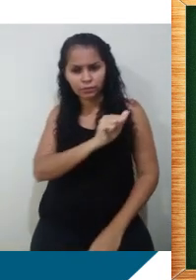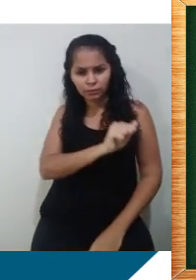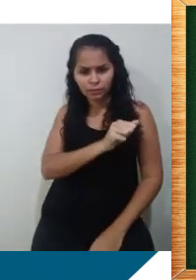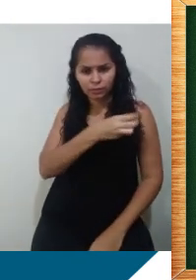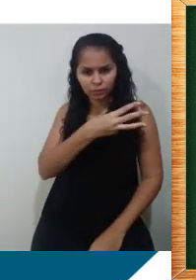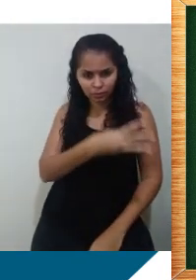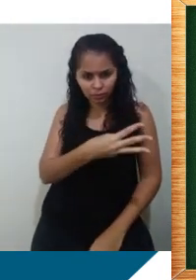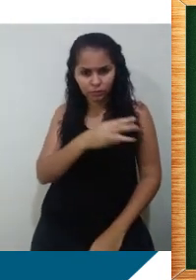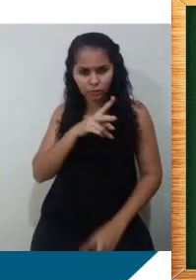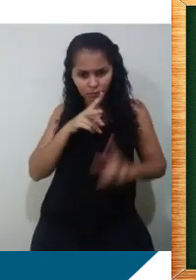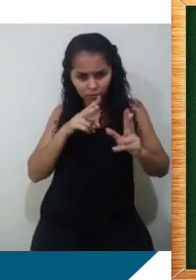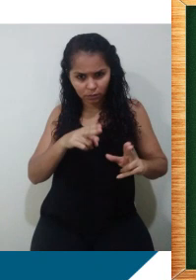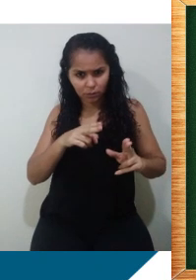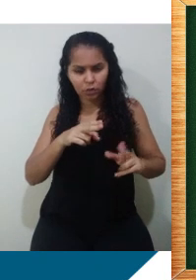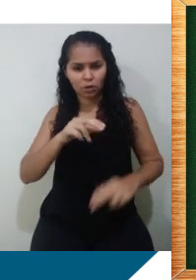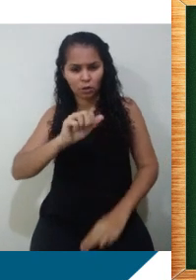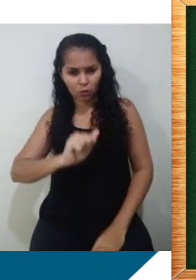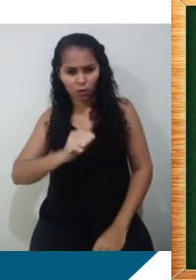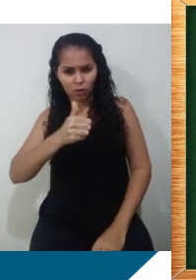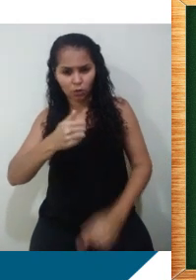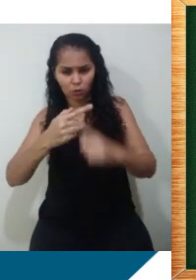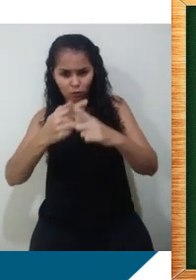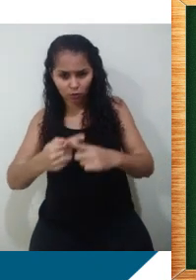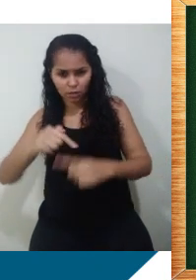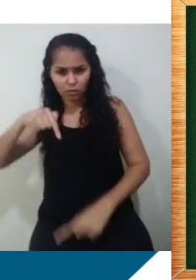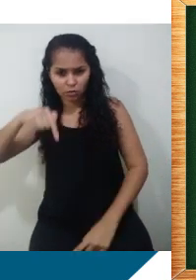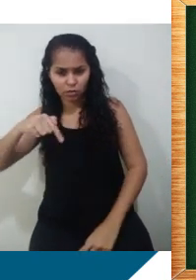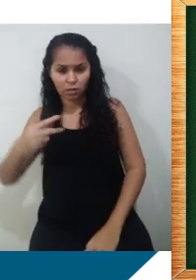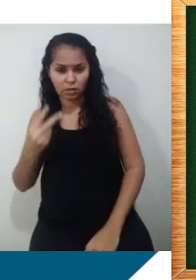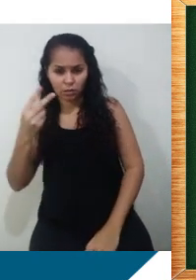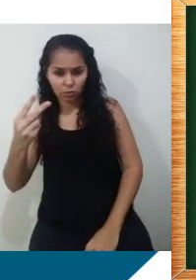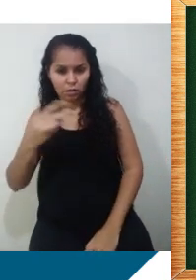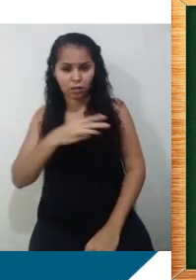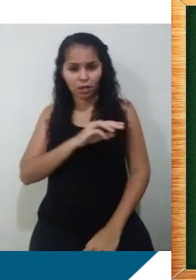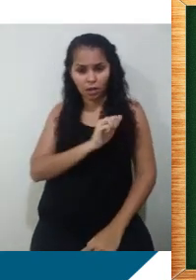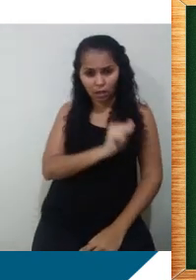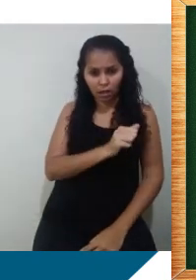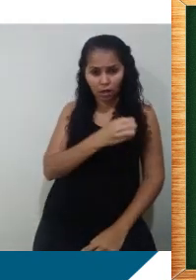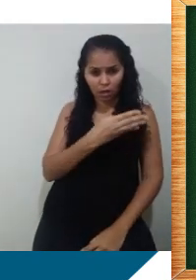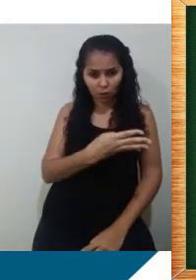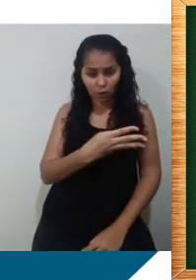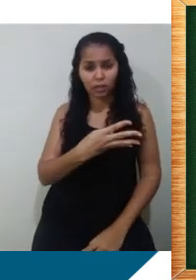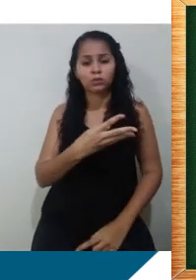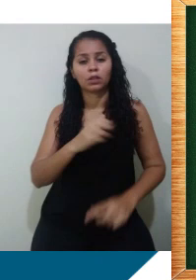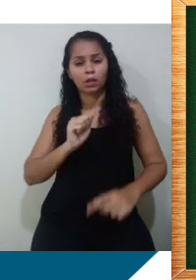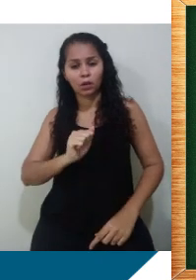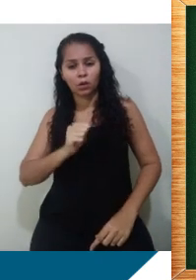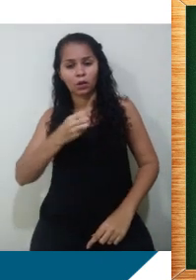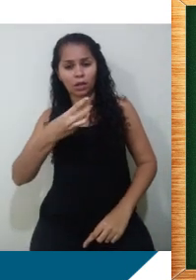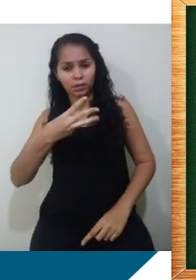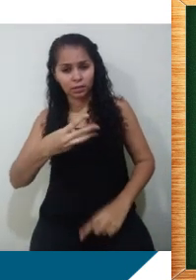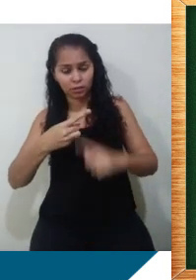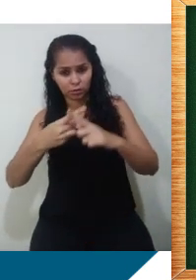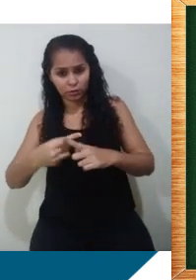vezes Q ao quadrado. A4 será igual a A3 vezes Q. Substituindo o A3, A4 será